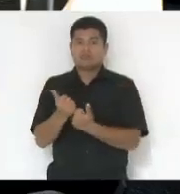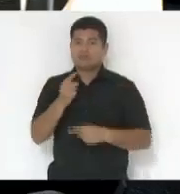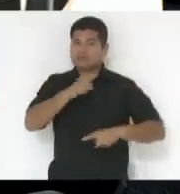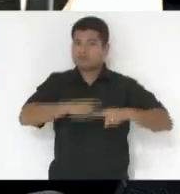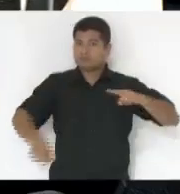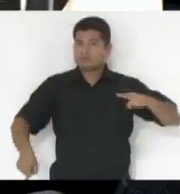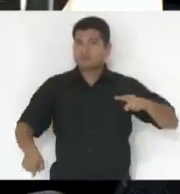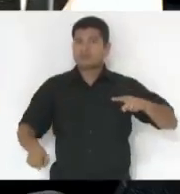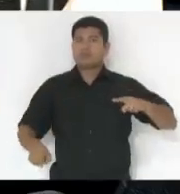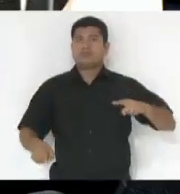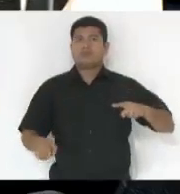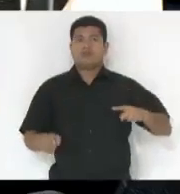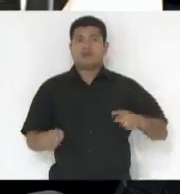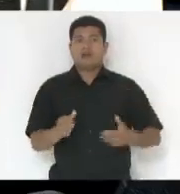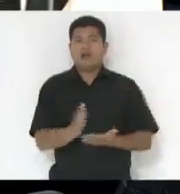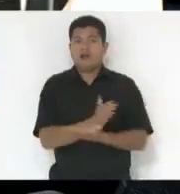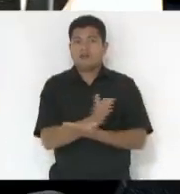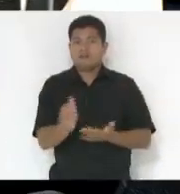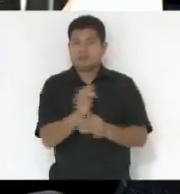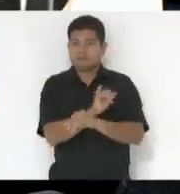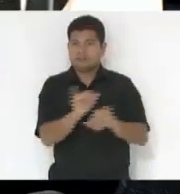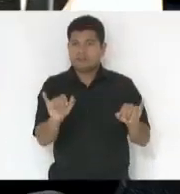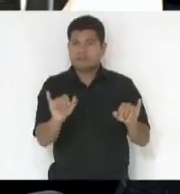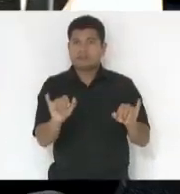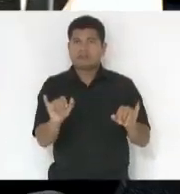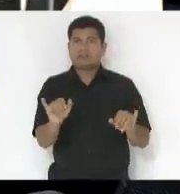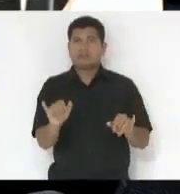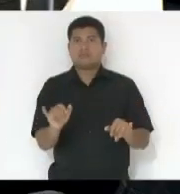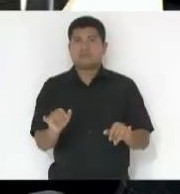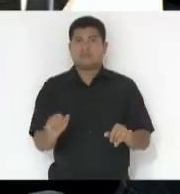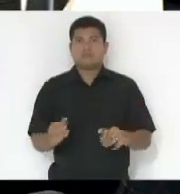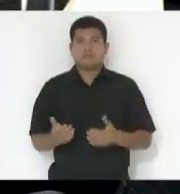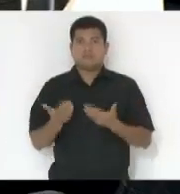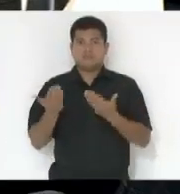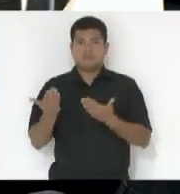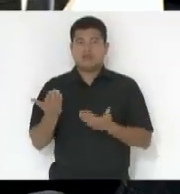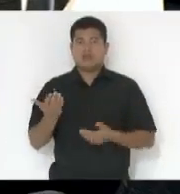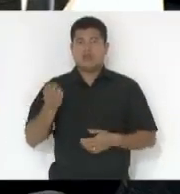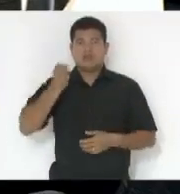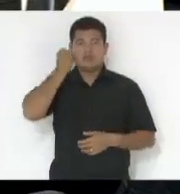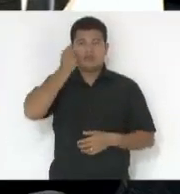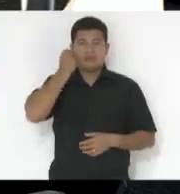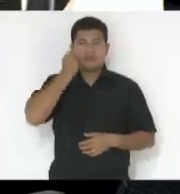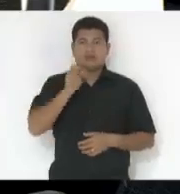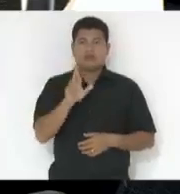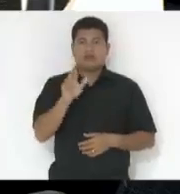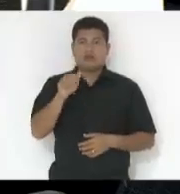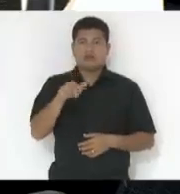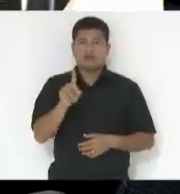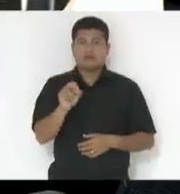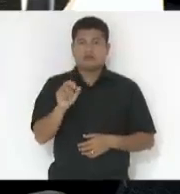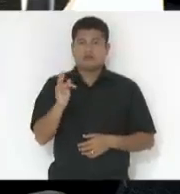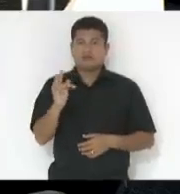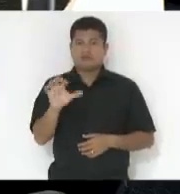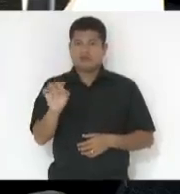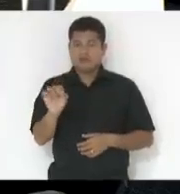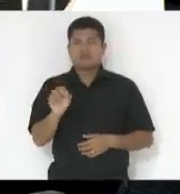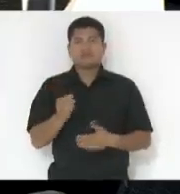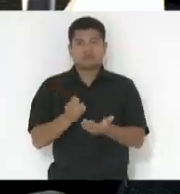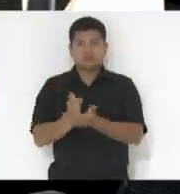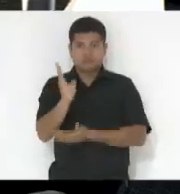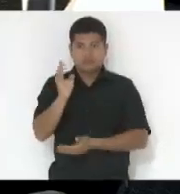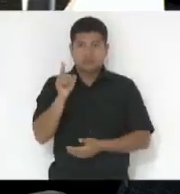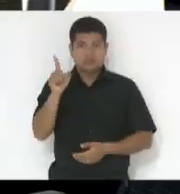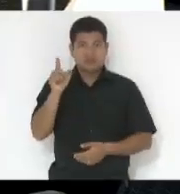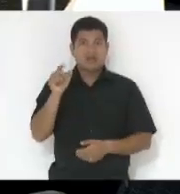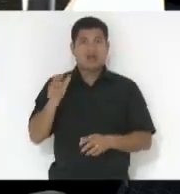algumas publicações. Inclusive, o senador Randolph, senador da República, aprovou no